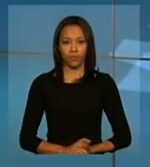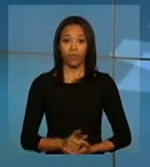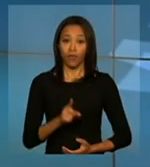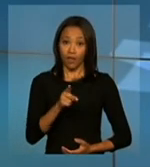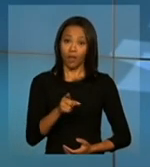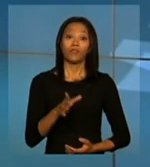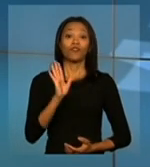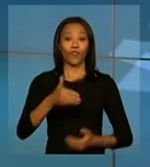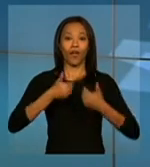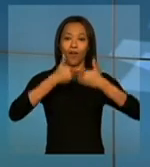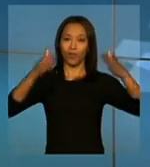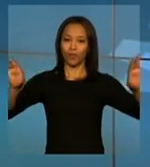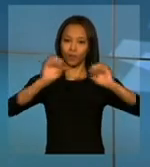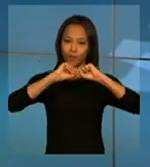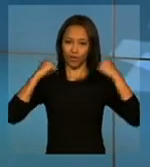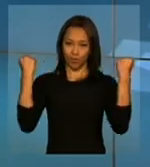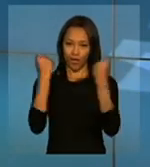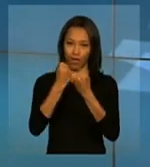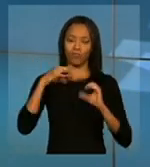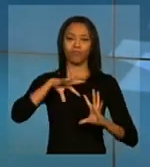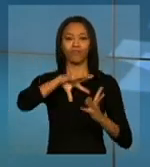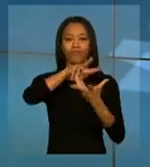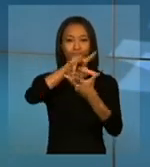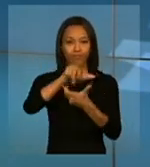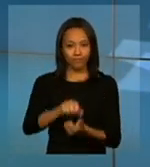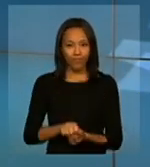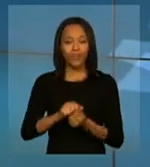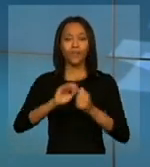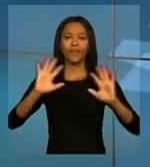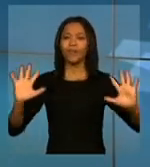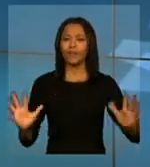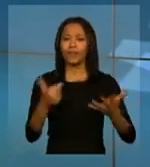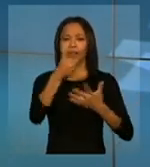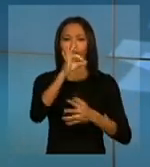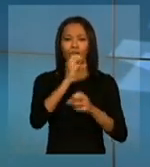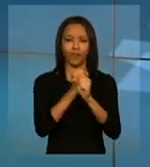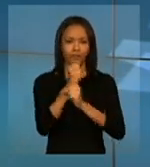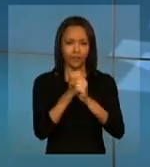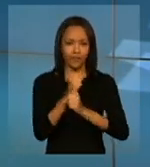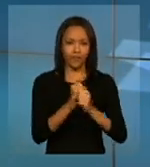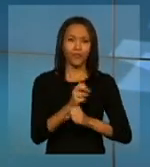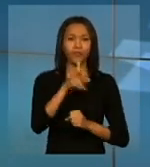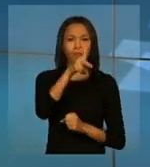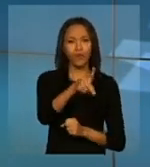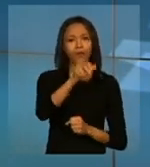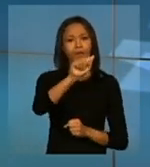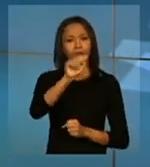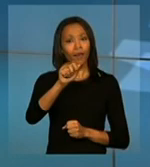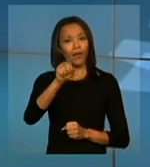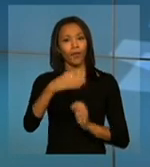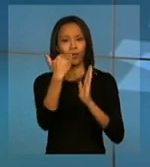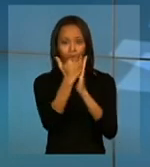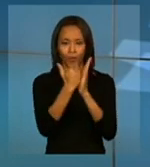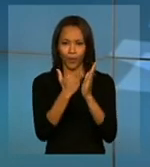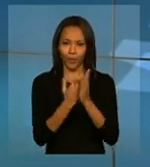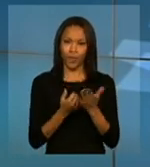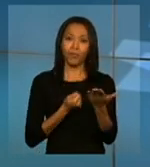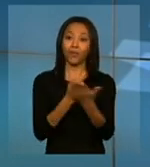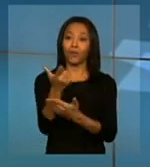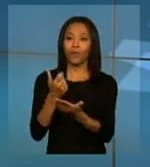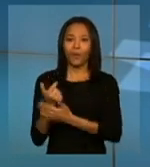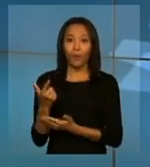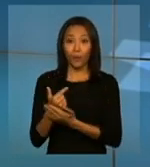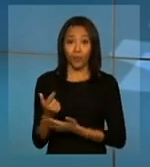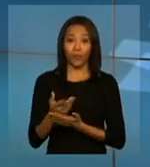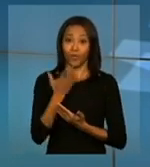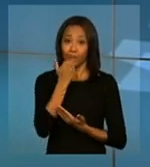Essa foi a abertura do Seminário Internacional em comemoração aos 10 anos do PAA, o Programa de Aquisição de Alimentos